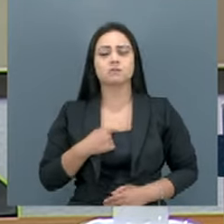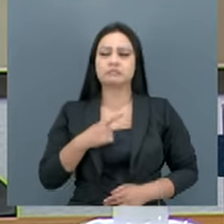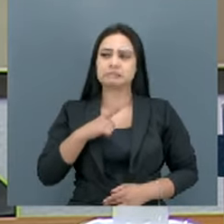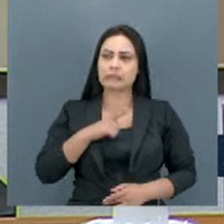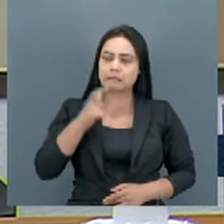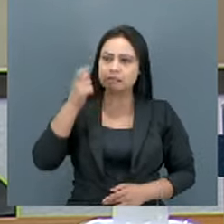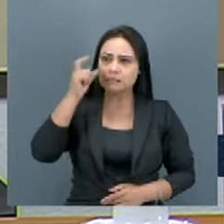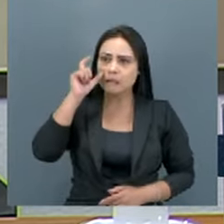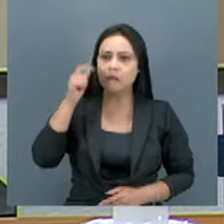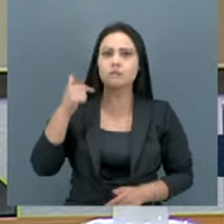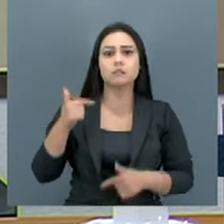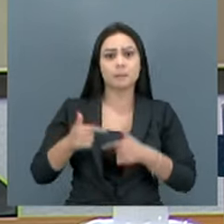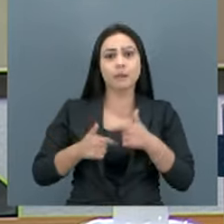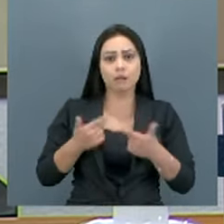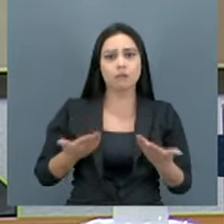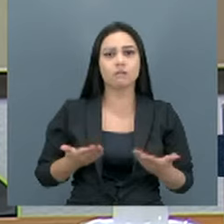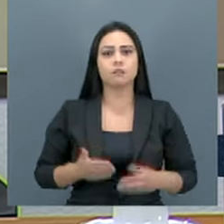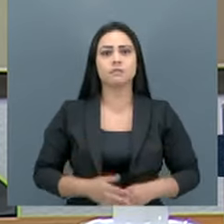de trabalhar.